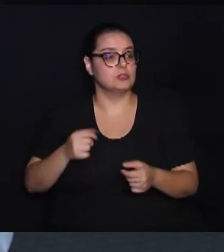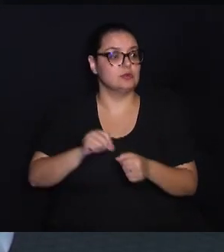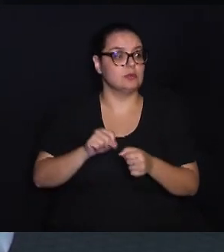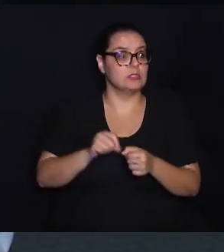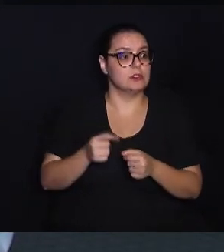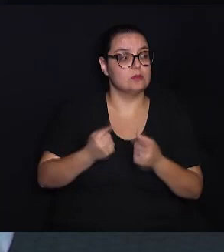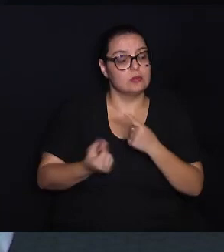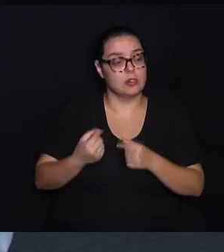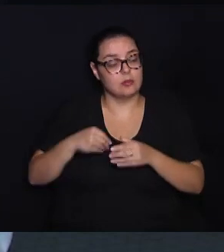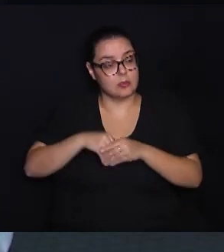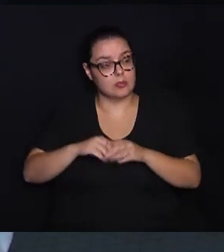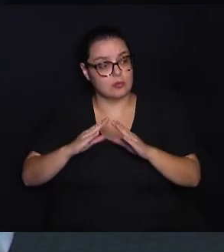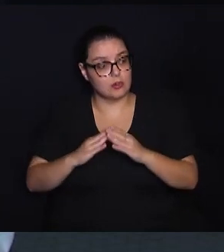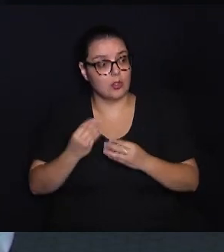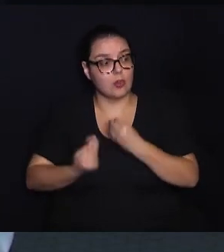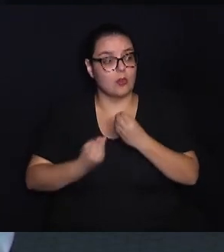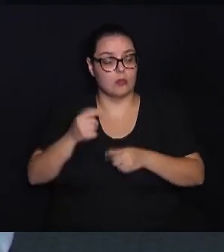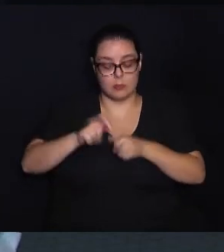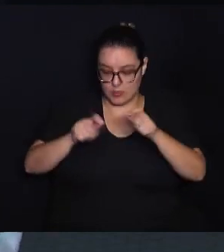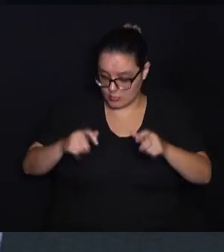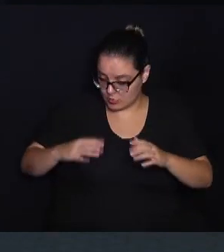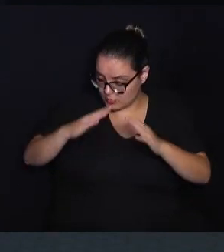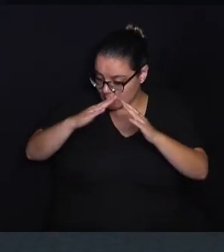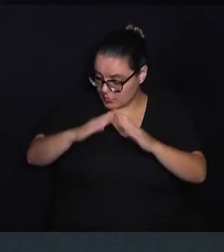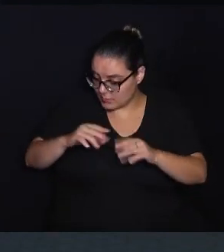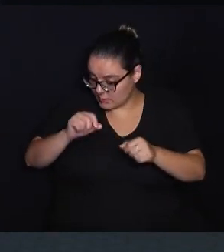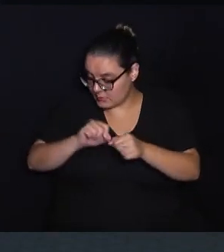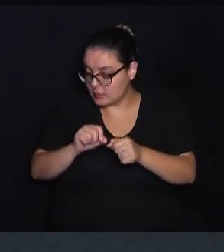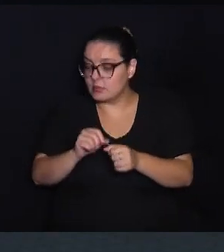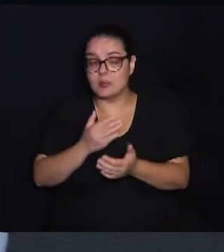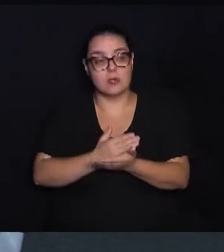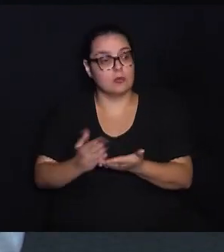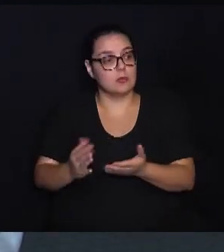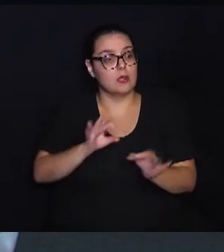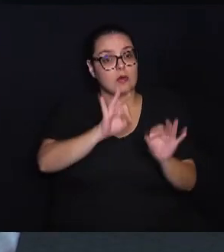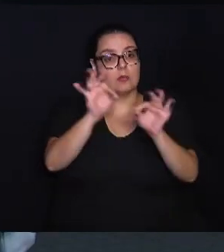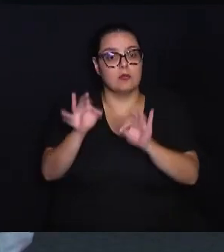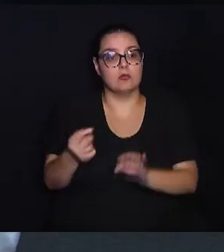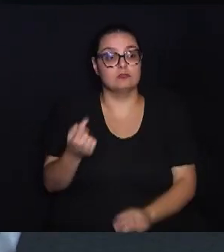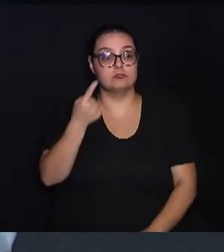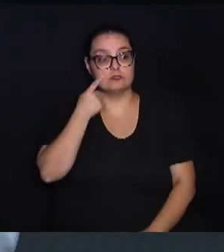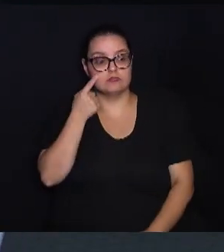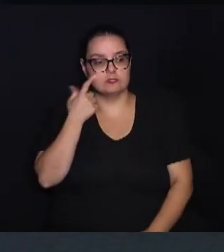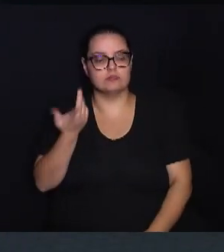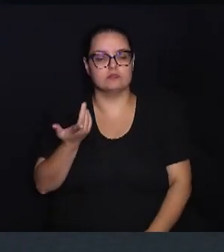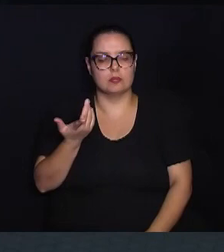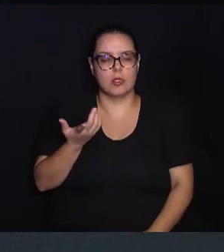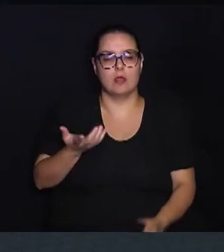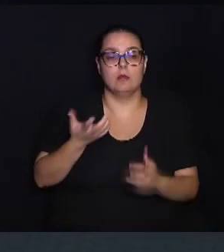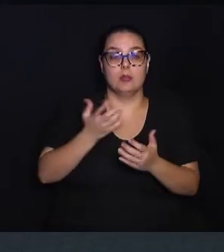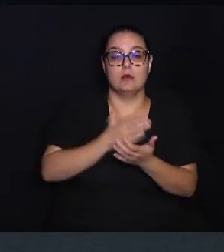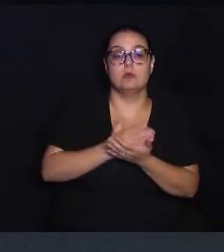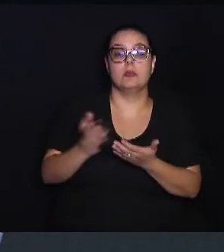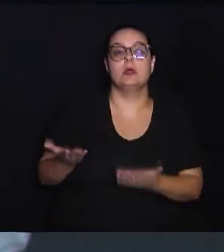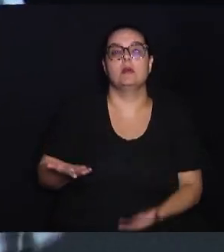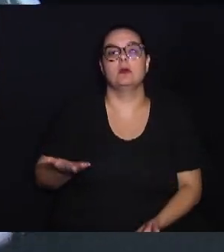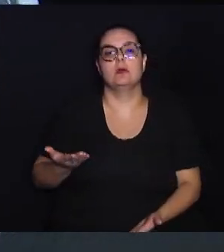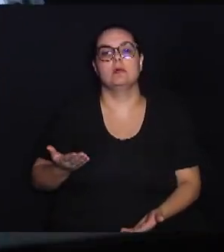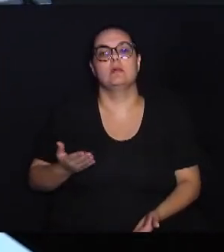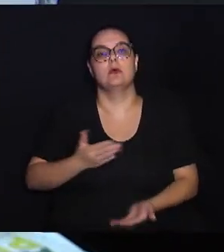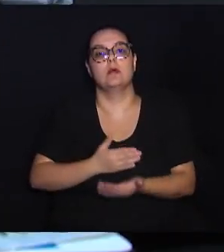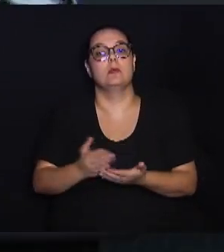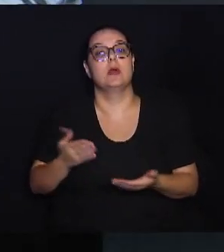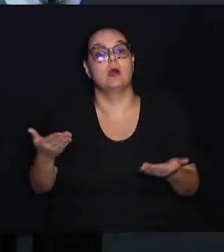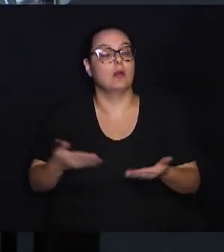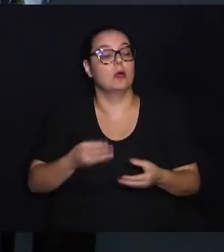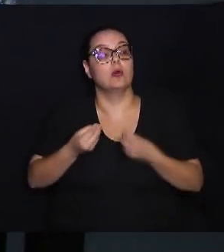de fazer a economia doméstica, né? Como que o pessoal que está em casa faz para começar? Está assistindo a gente e fala, estou assistindo aqui, vou querer começar a partir